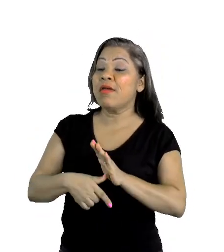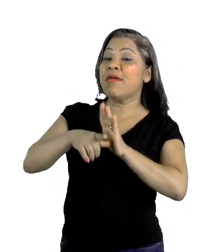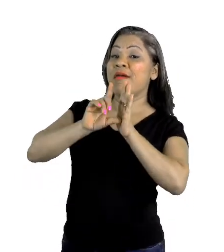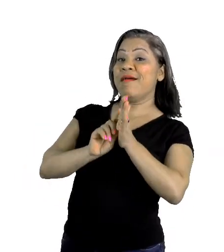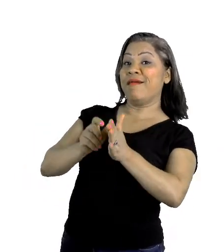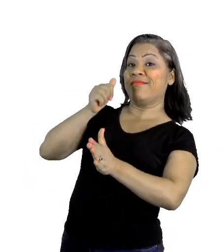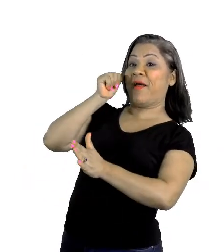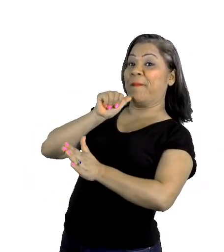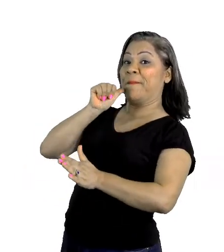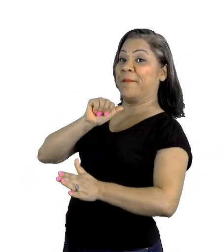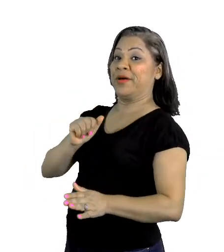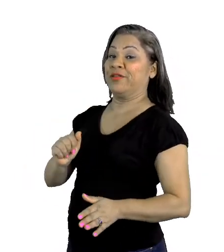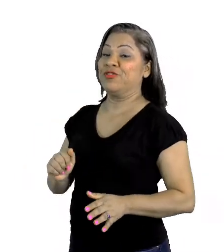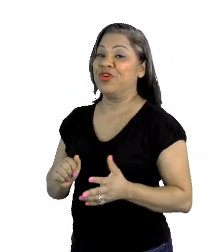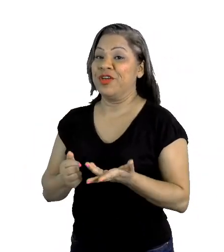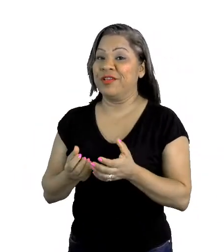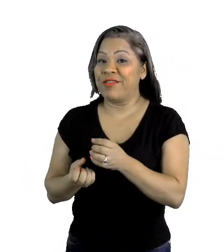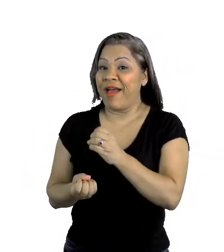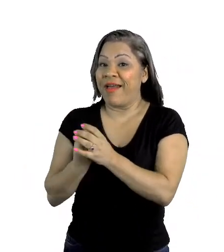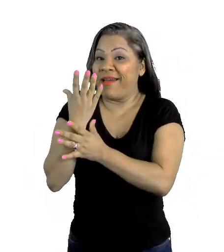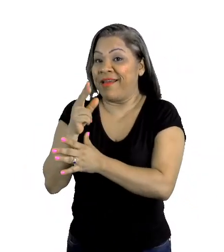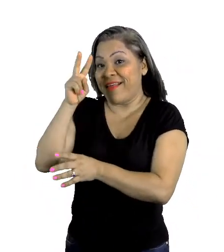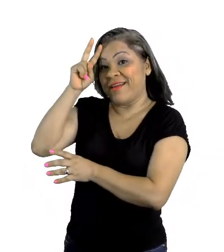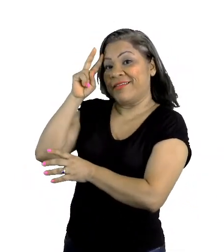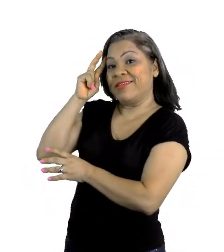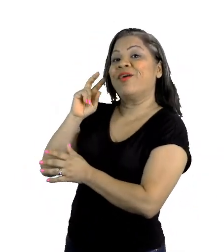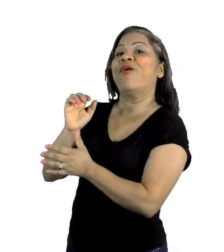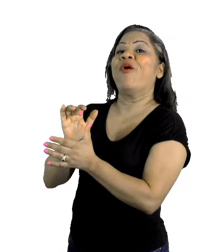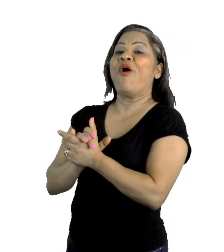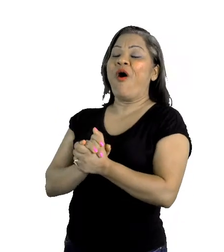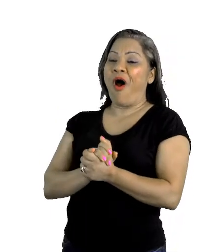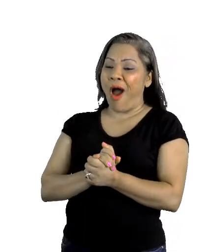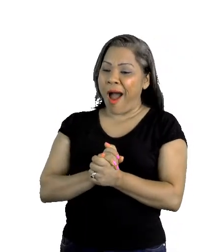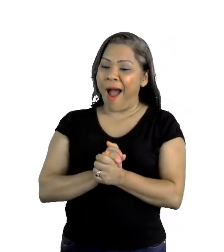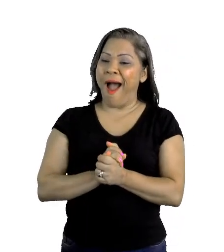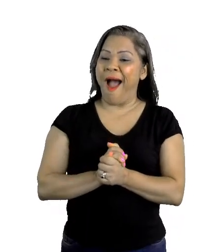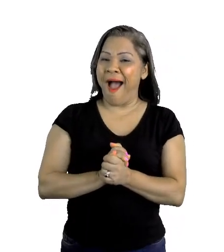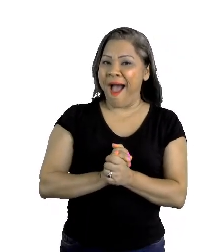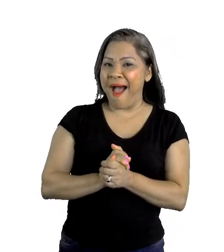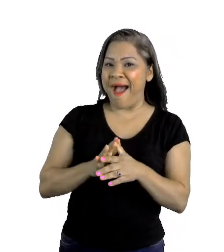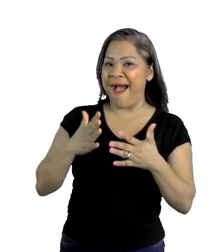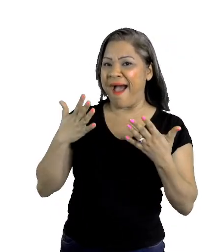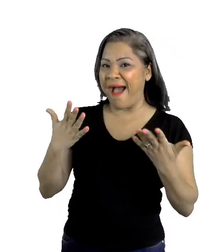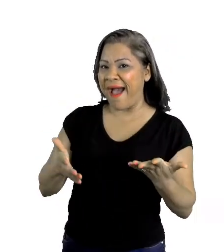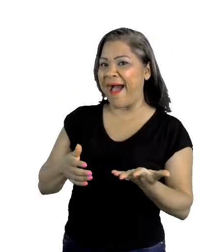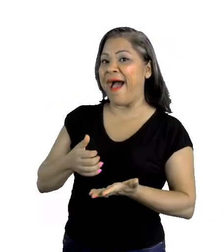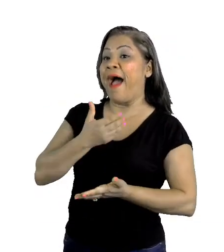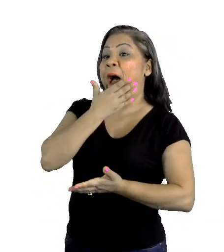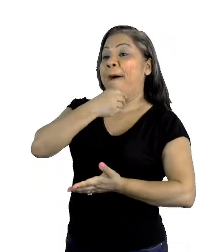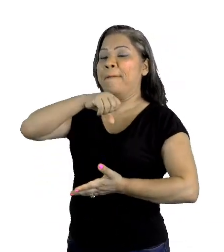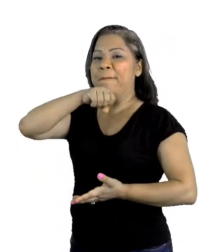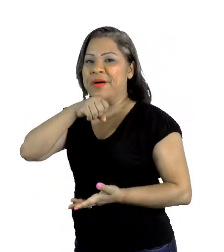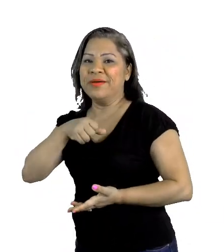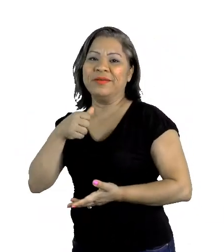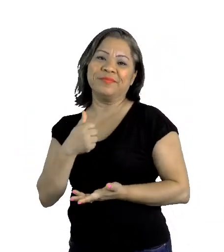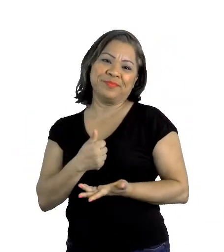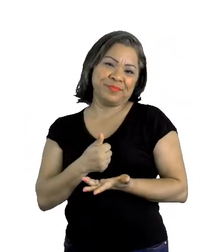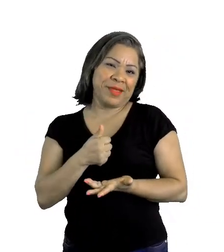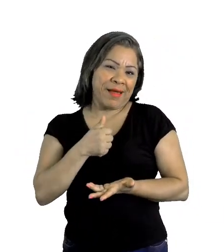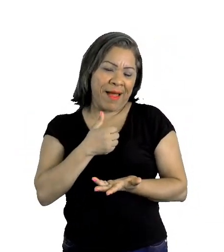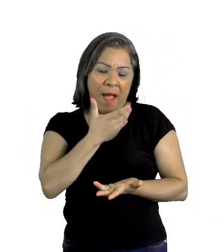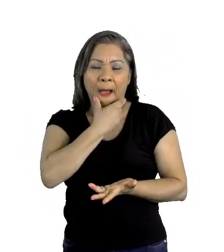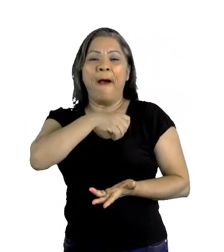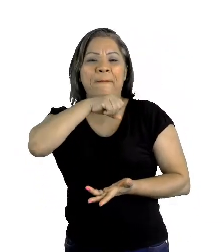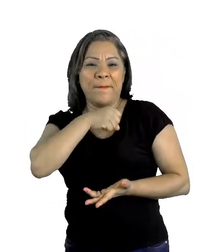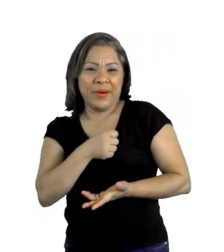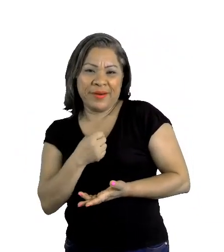história, teve a sorte da mãe da menina dar uma explicação verdadeira. Qual é